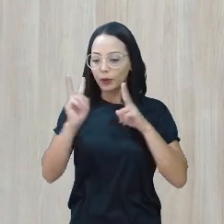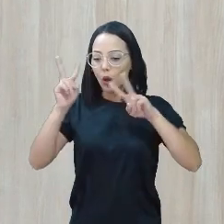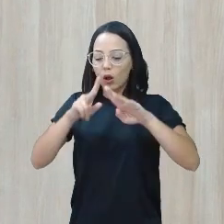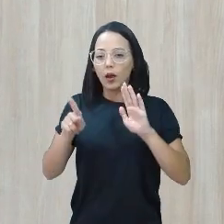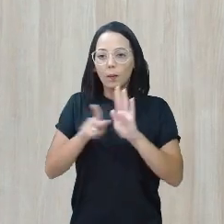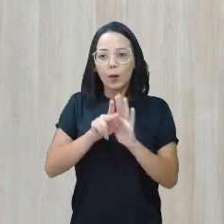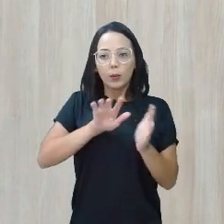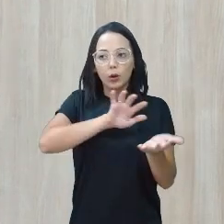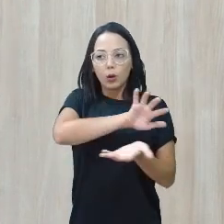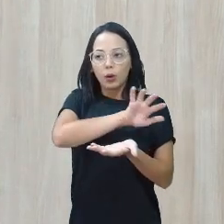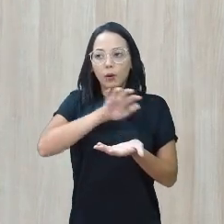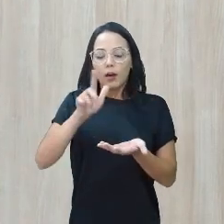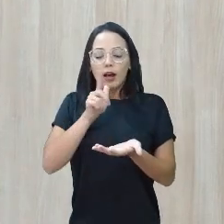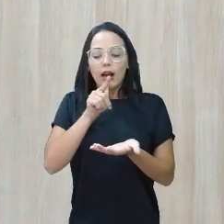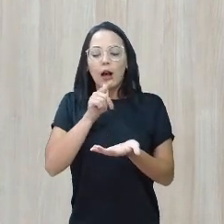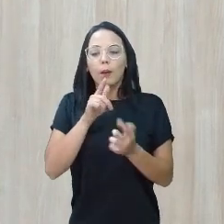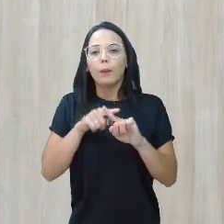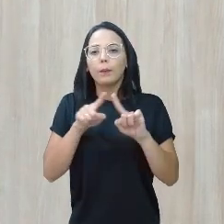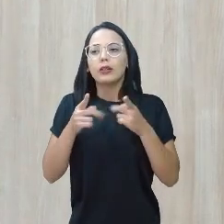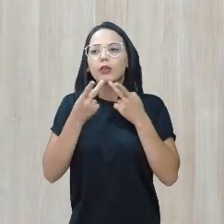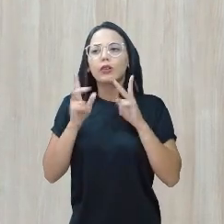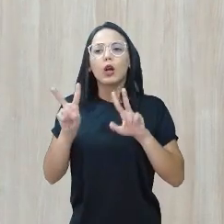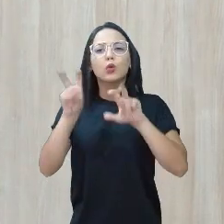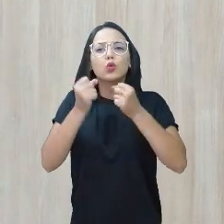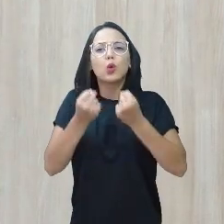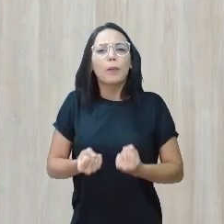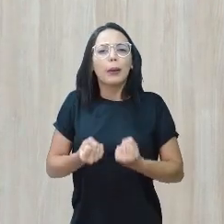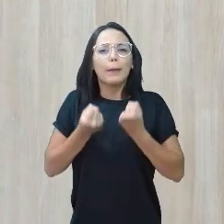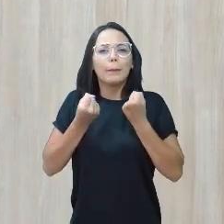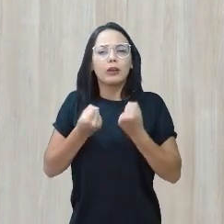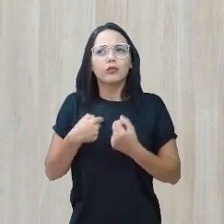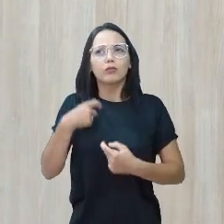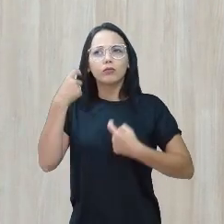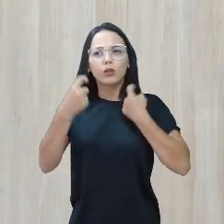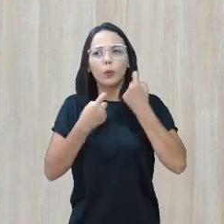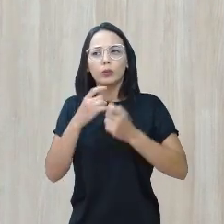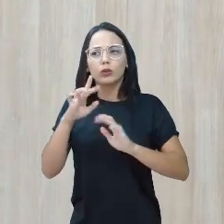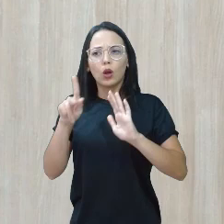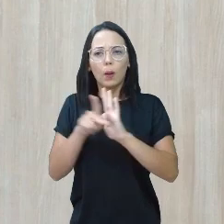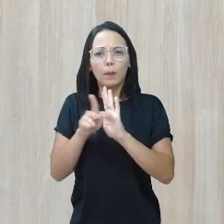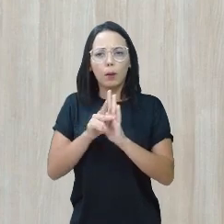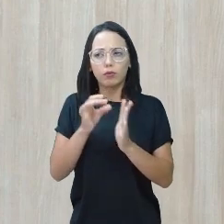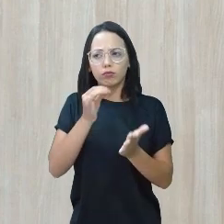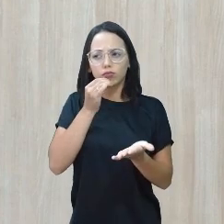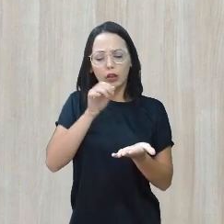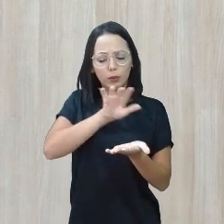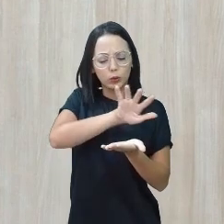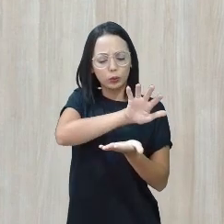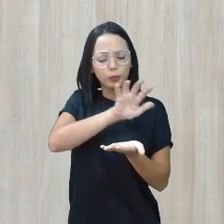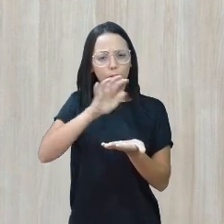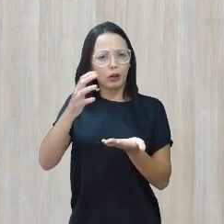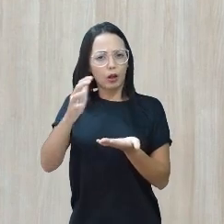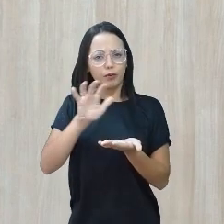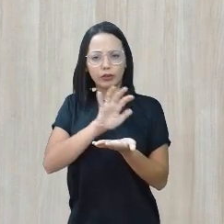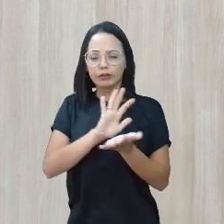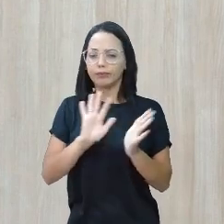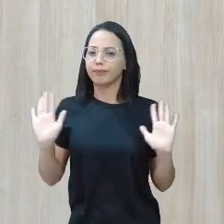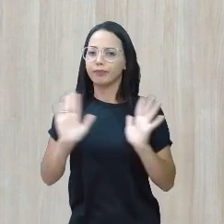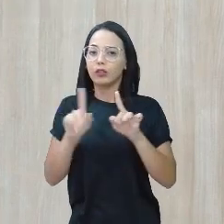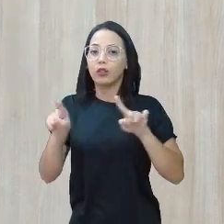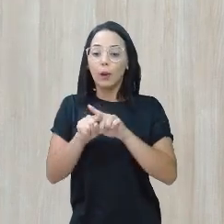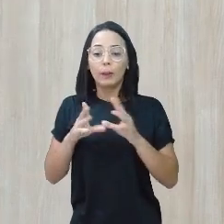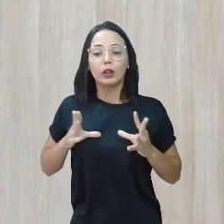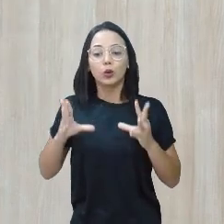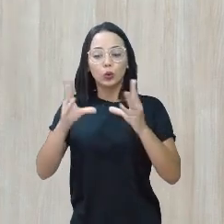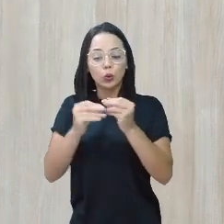casca. Mas quando eu falo do peso da Terra, eu não estou me preocupando somente com a superfície, não, né? Eu estou me preocupando, de fato, com o que